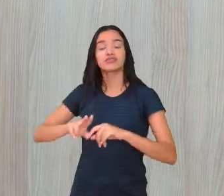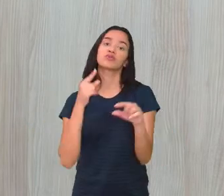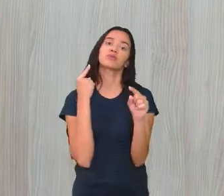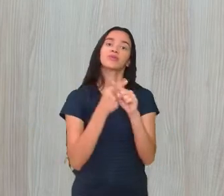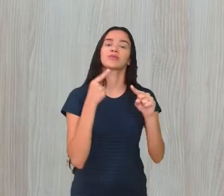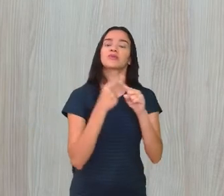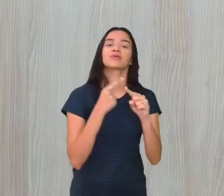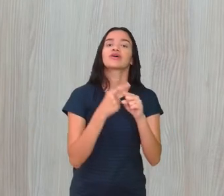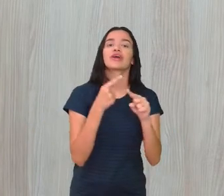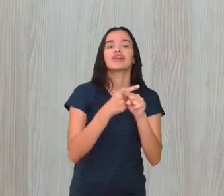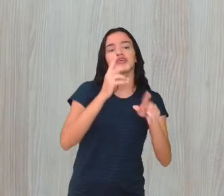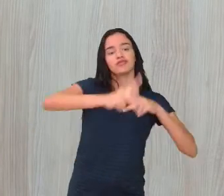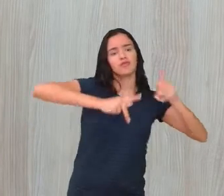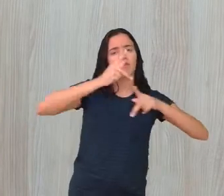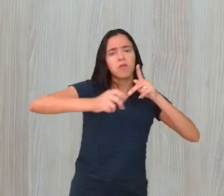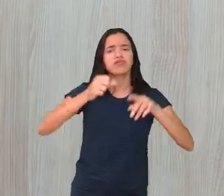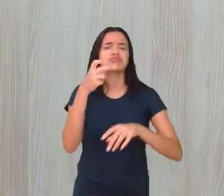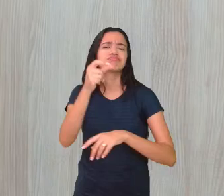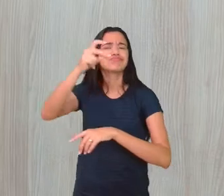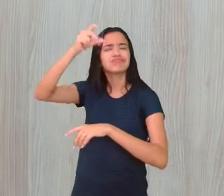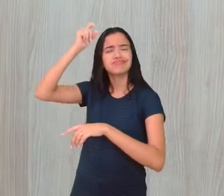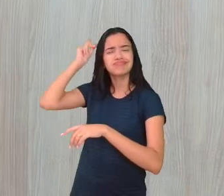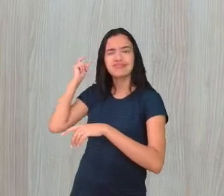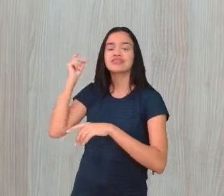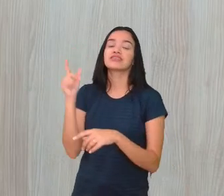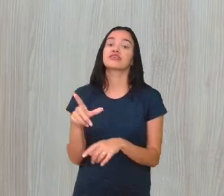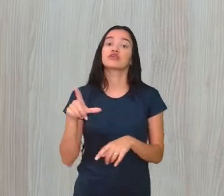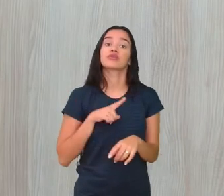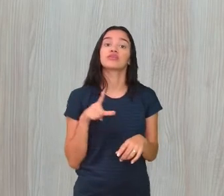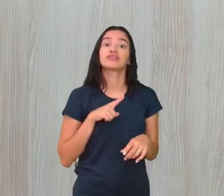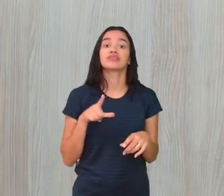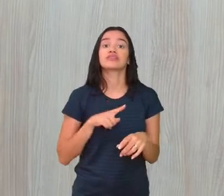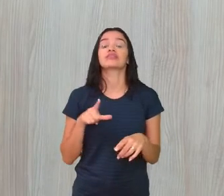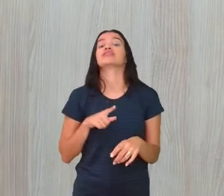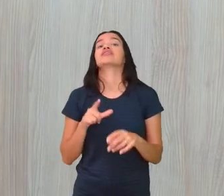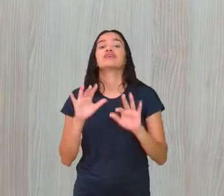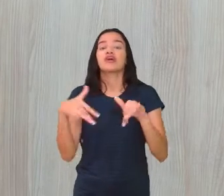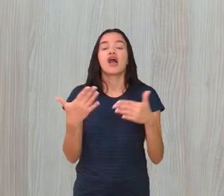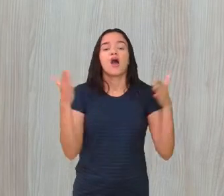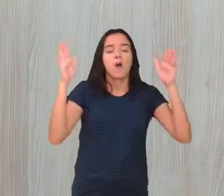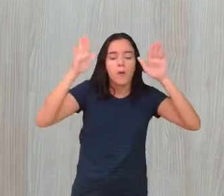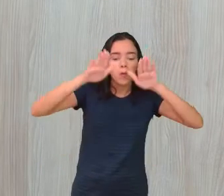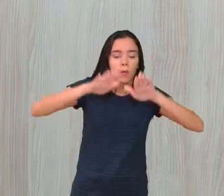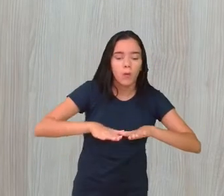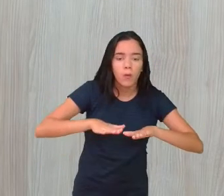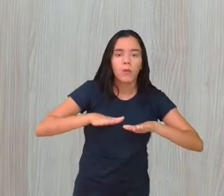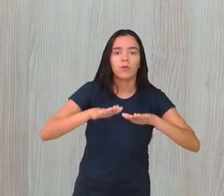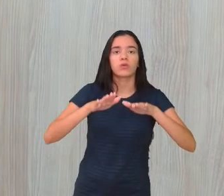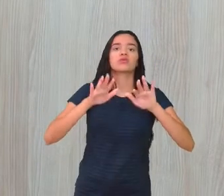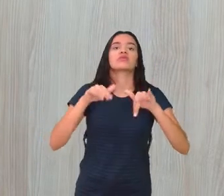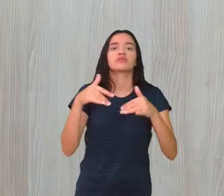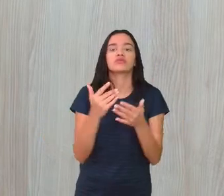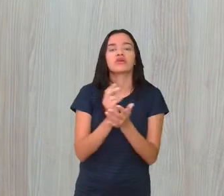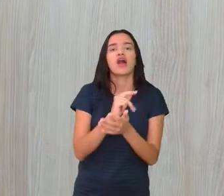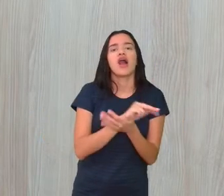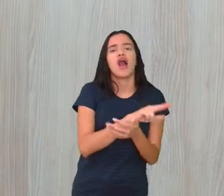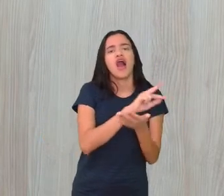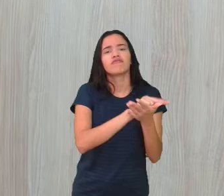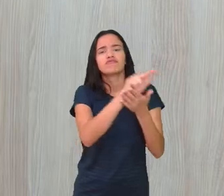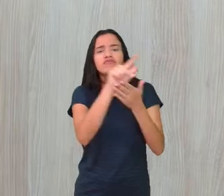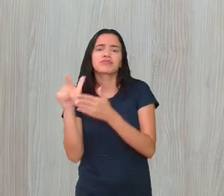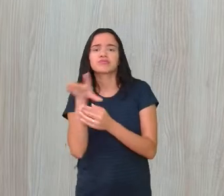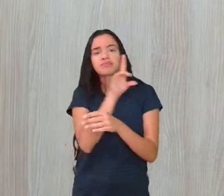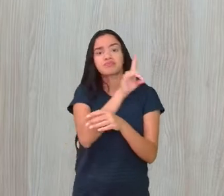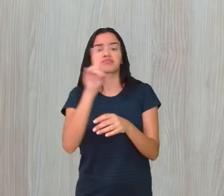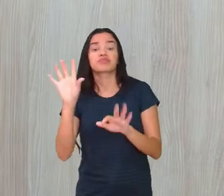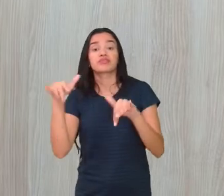Porque esses povos mais antigos que tinham esse culto, né, a vários deuses, né, os politeístas, ele trazia muitos